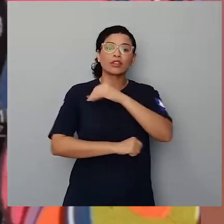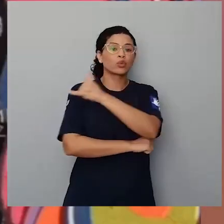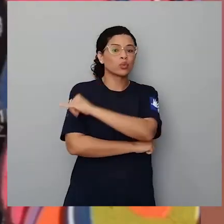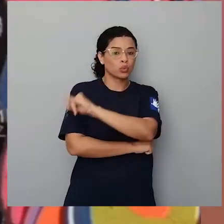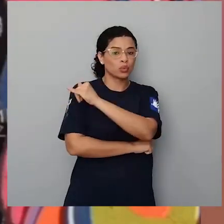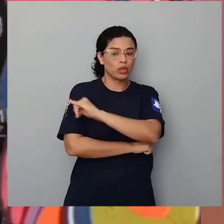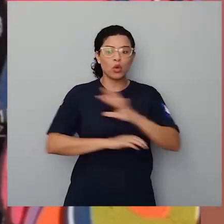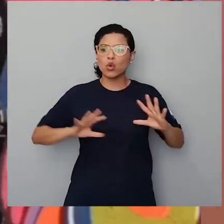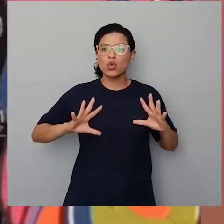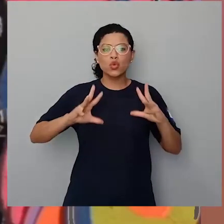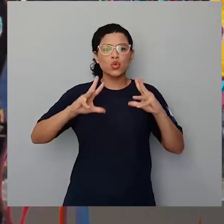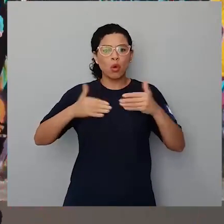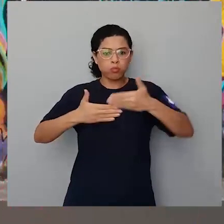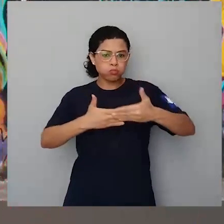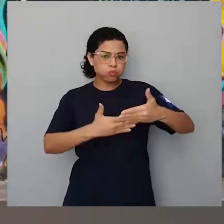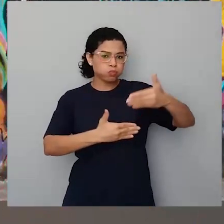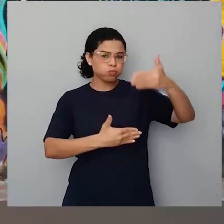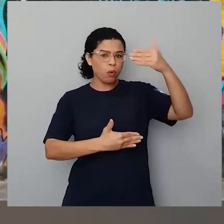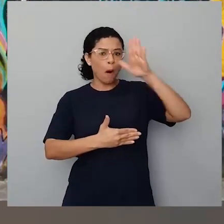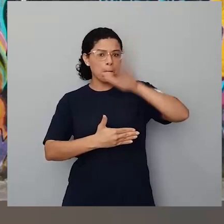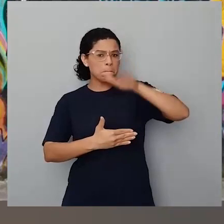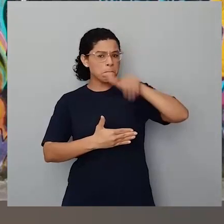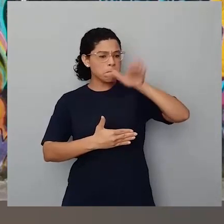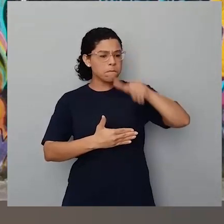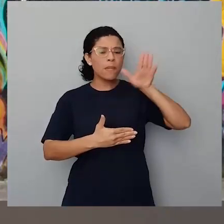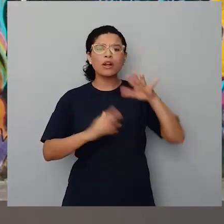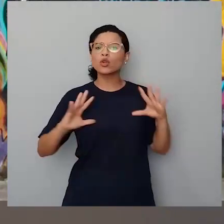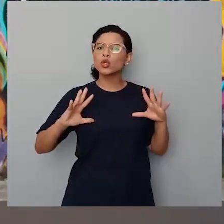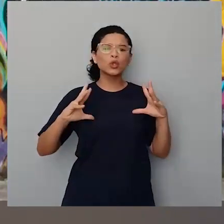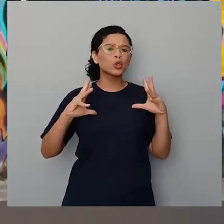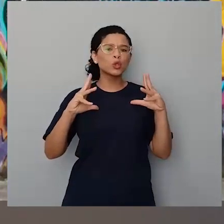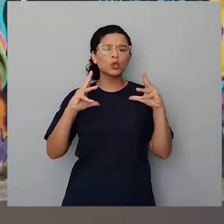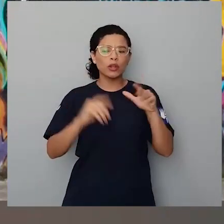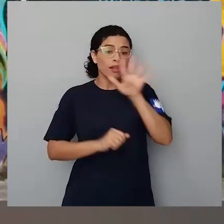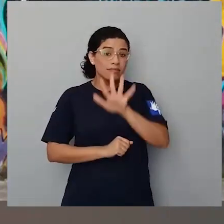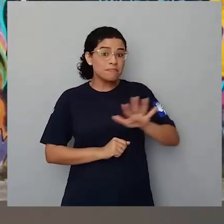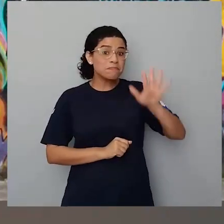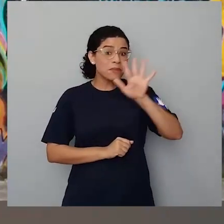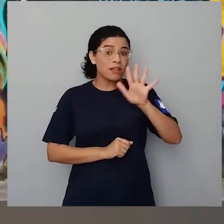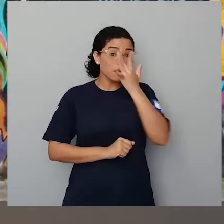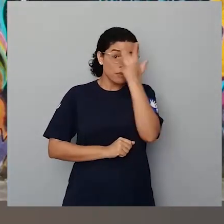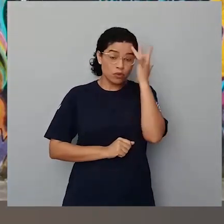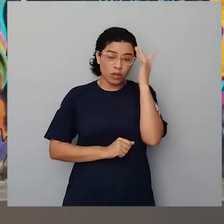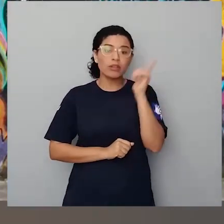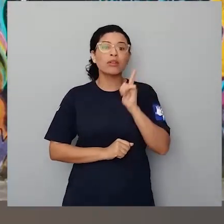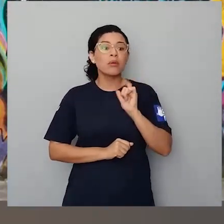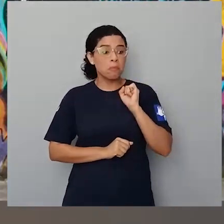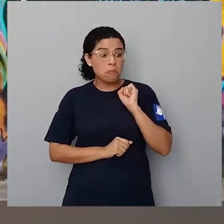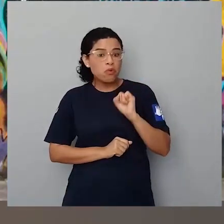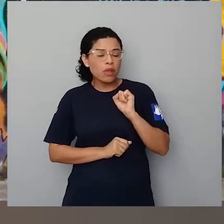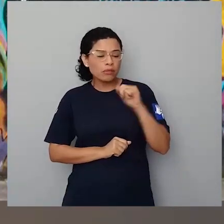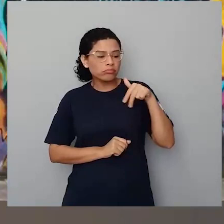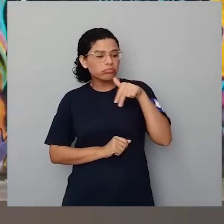Janeiro, em que toda uma parede foi pintada com espaços para que as pessoas